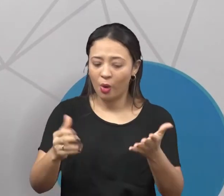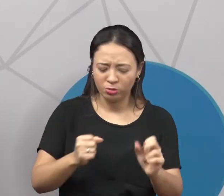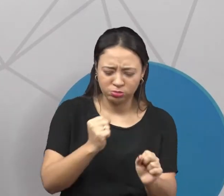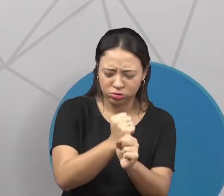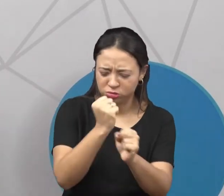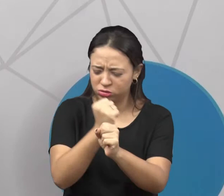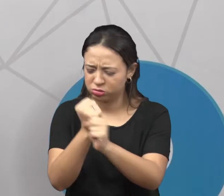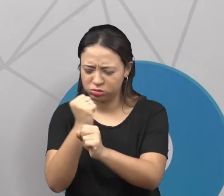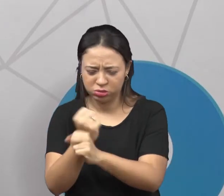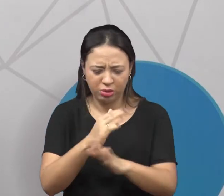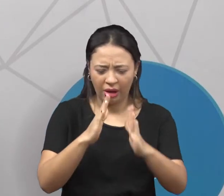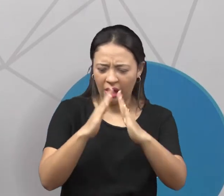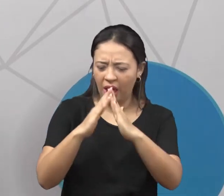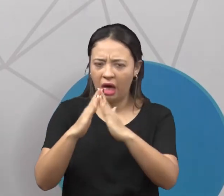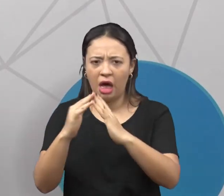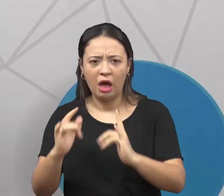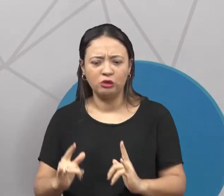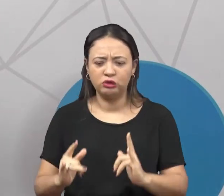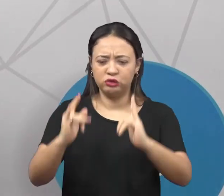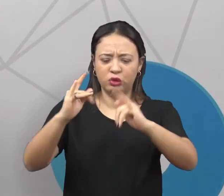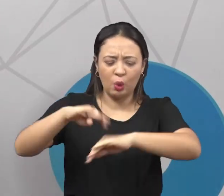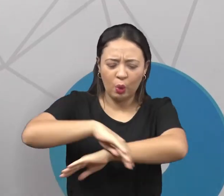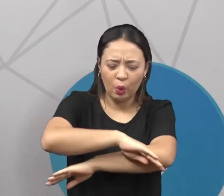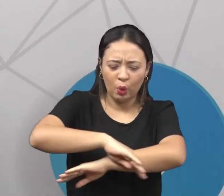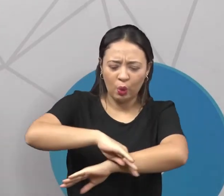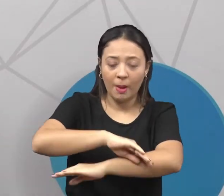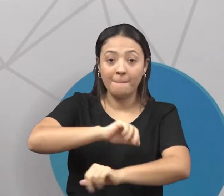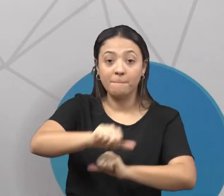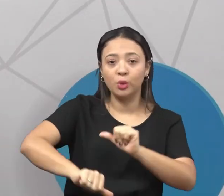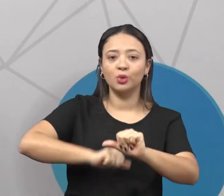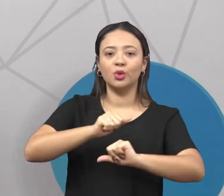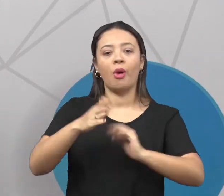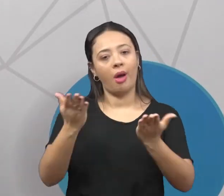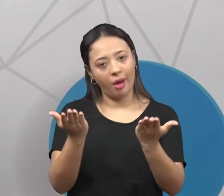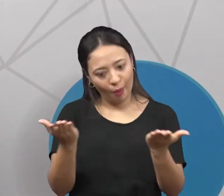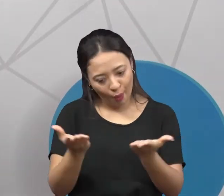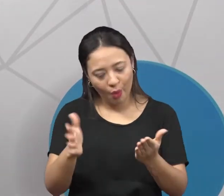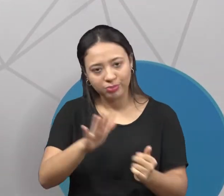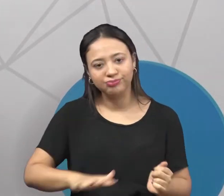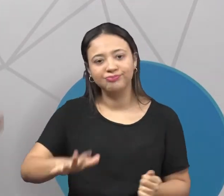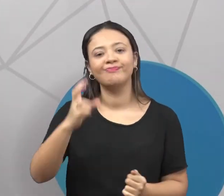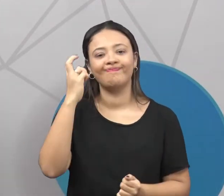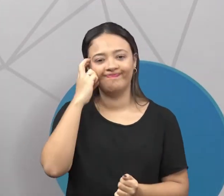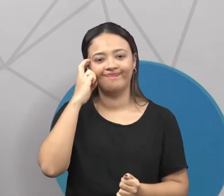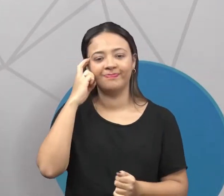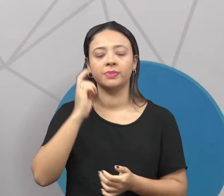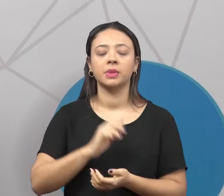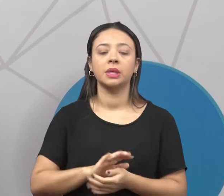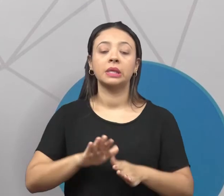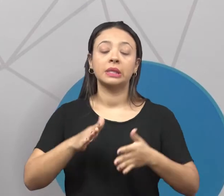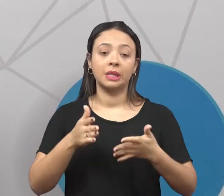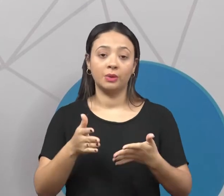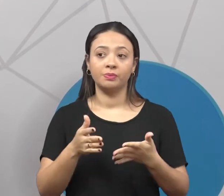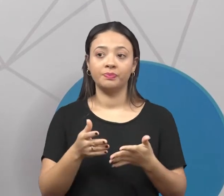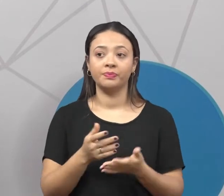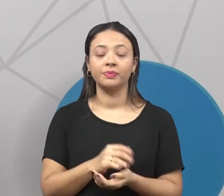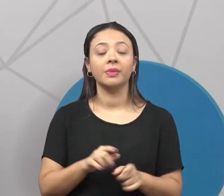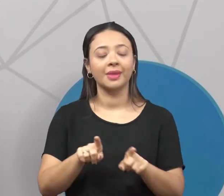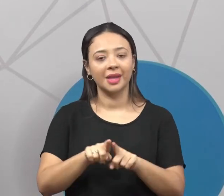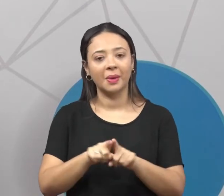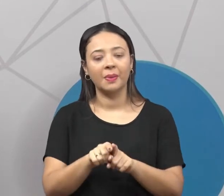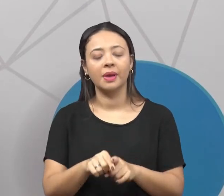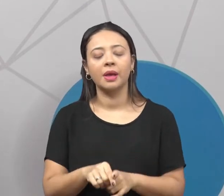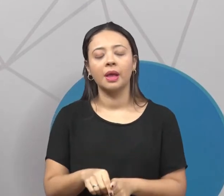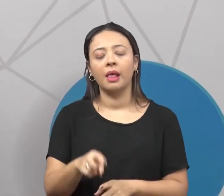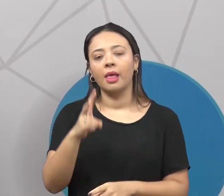de casas, ruas, viadutos e etc. Então, quando a gente trabalha também a questão da paisagem natural,